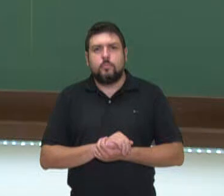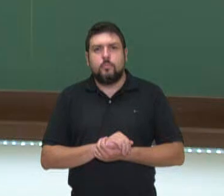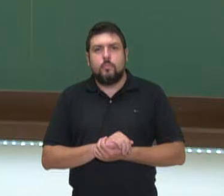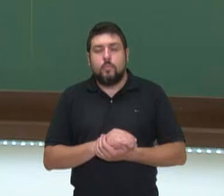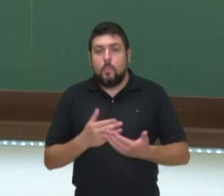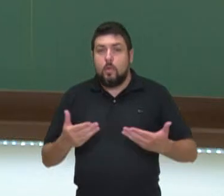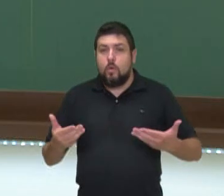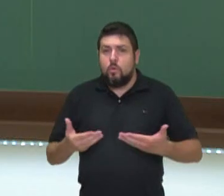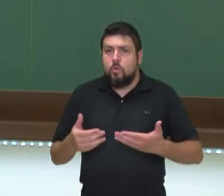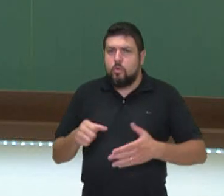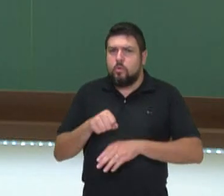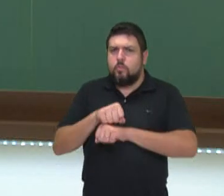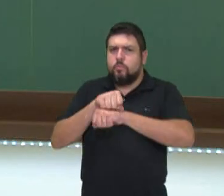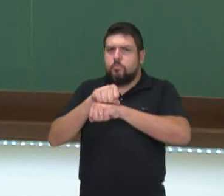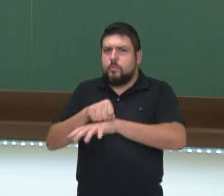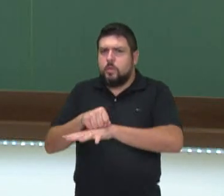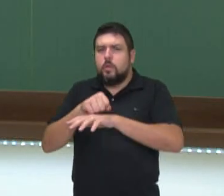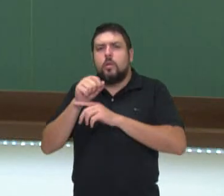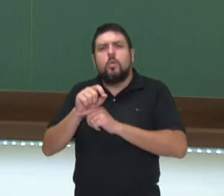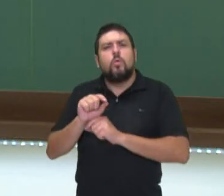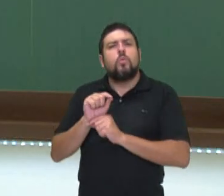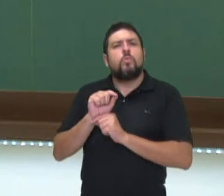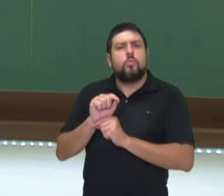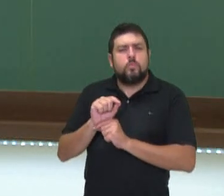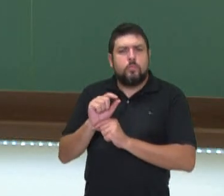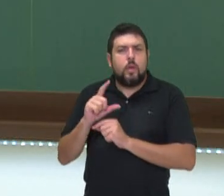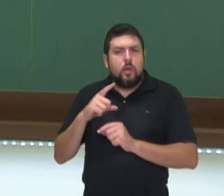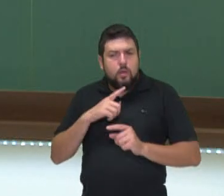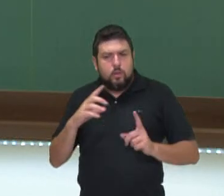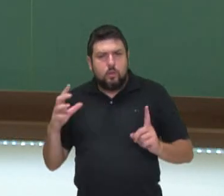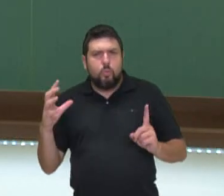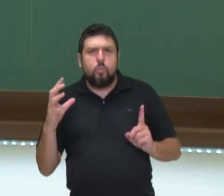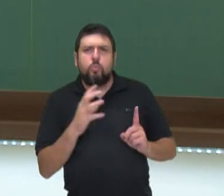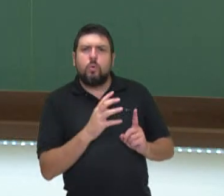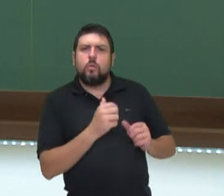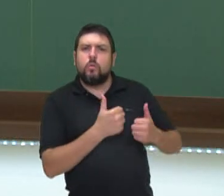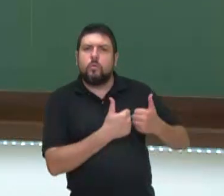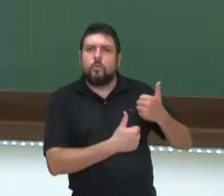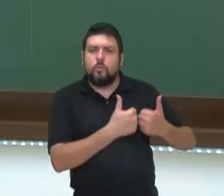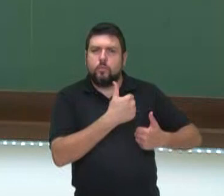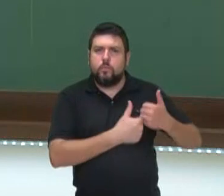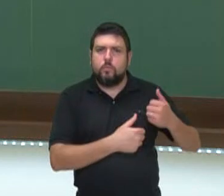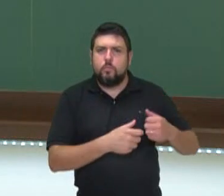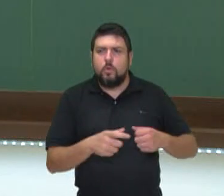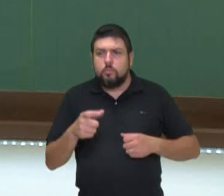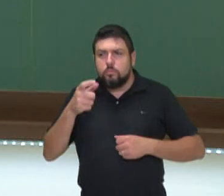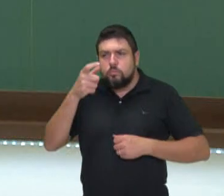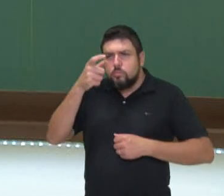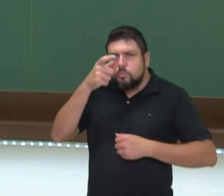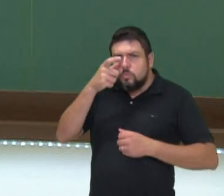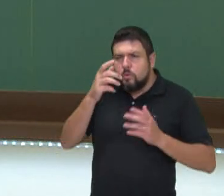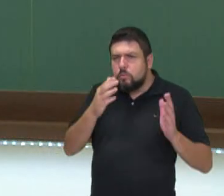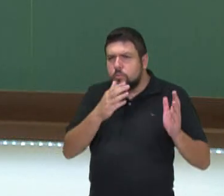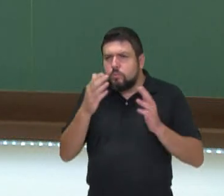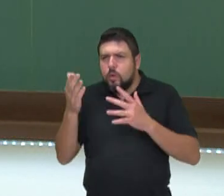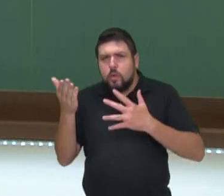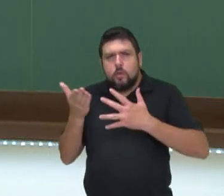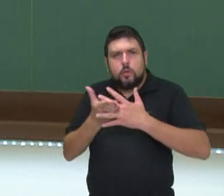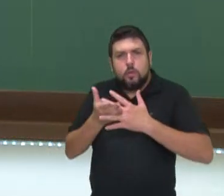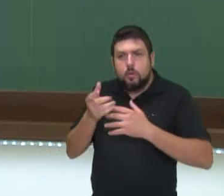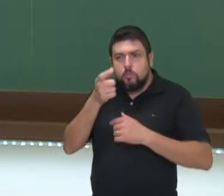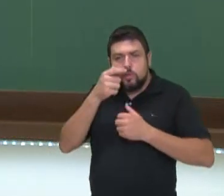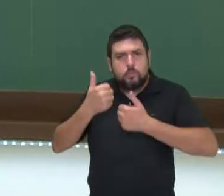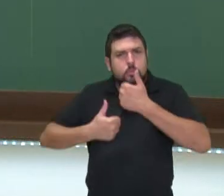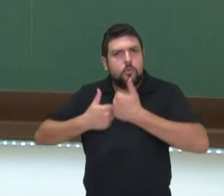mídia tem uma influência muito grande em cima do futebol, né? Como a gente pode ver em comercial e